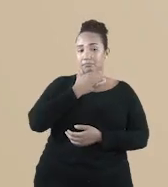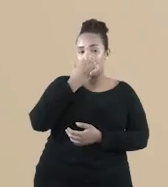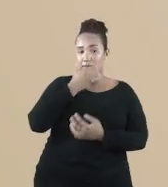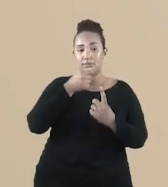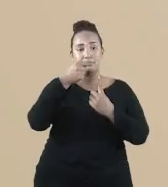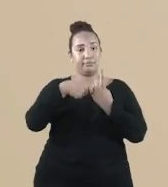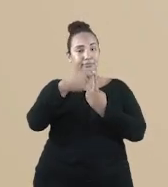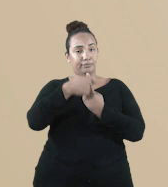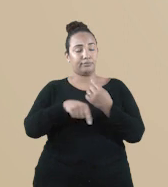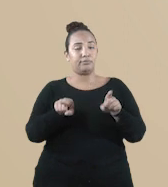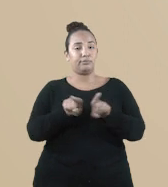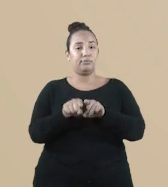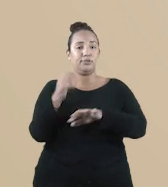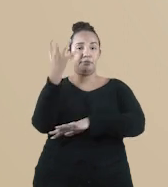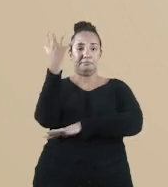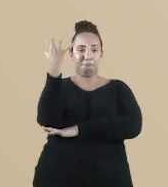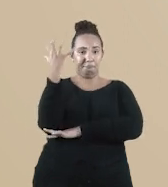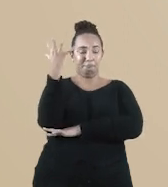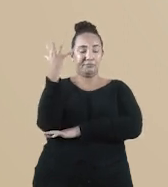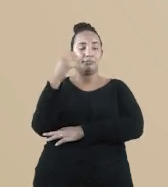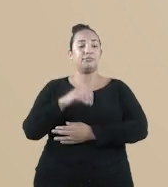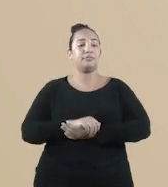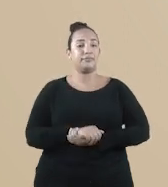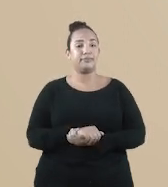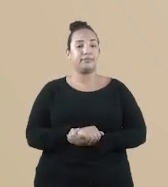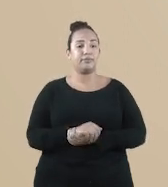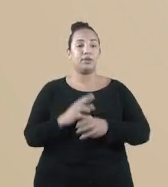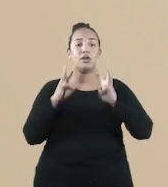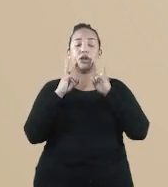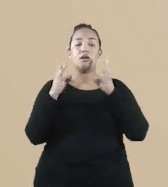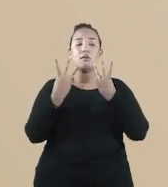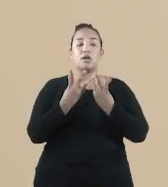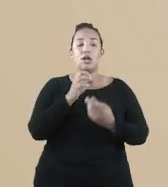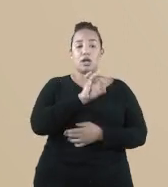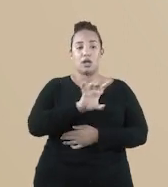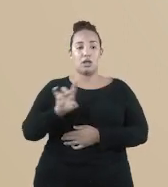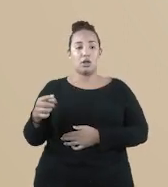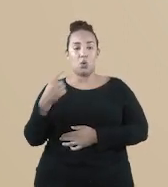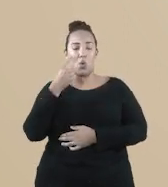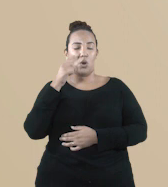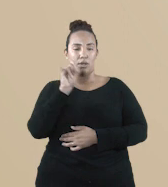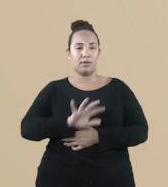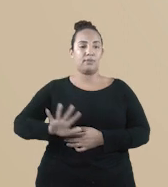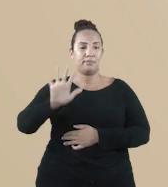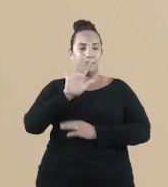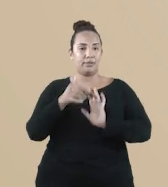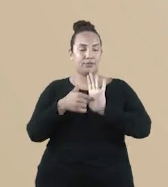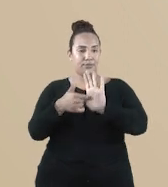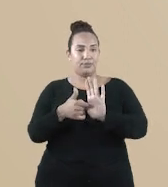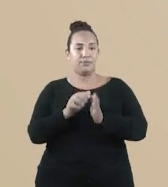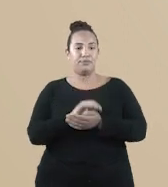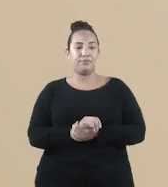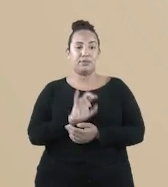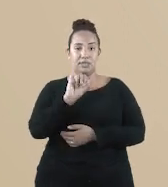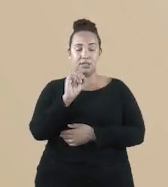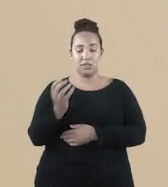maçãs, bananas e abacaxi. E a massa de cada uma delas você pode ver na tela. Se de um